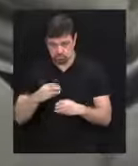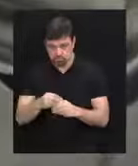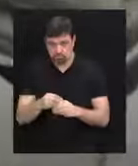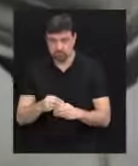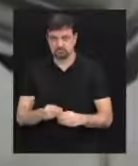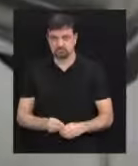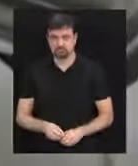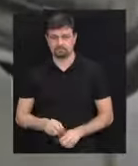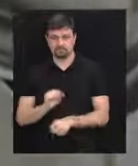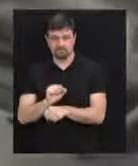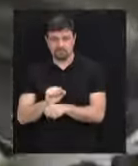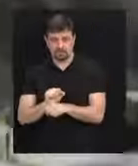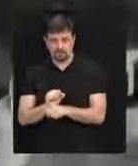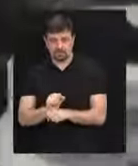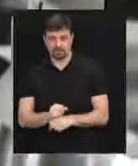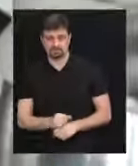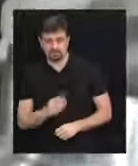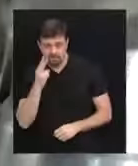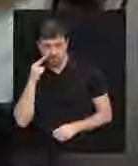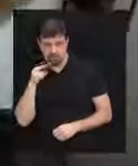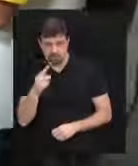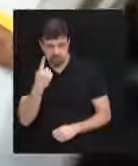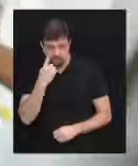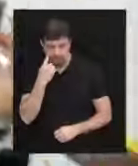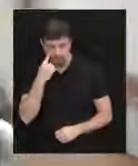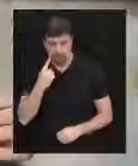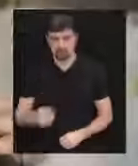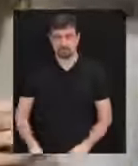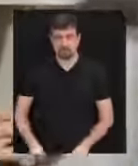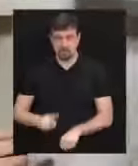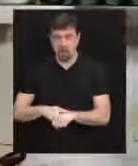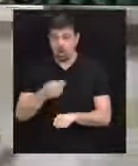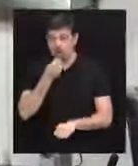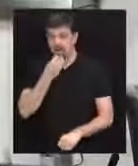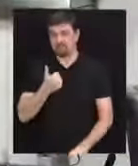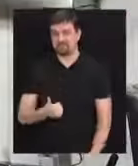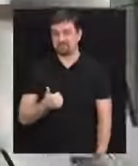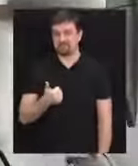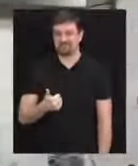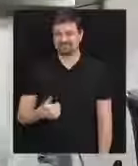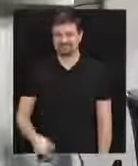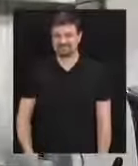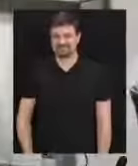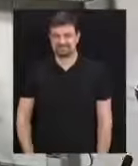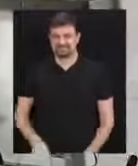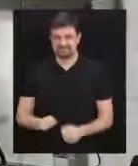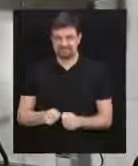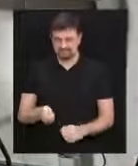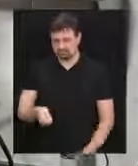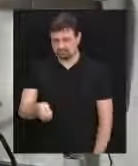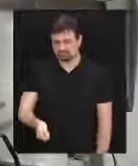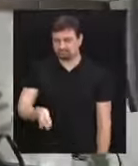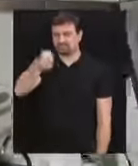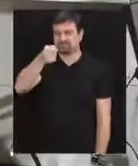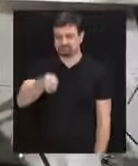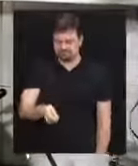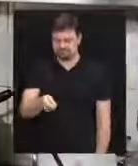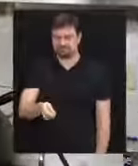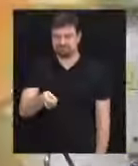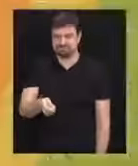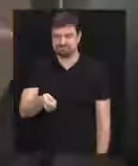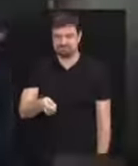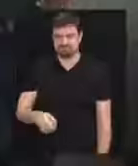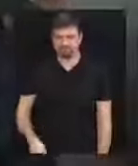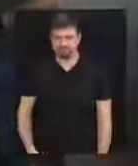ficar nessa textura aqui a massa. Legal, vamos para a parte boa da receita? Vamos para a parte. Vamos fazer panqueca então aqui no Próxima Parada, vamos